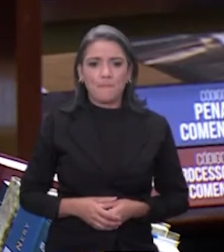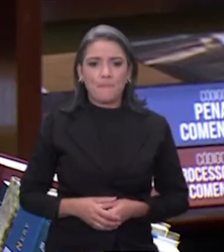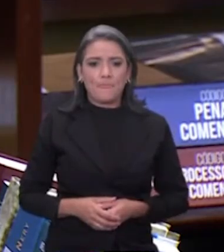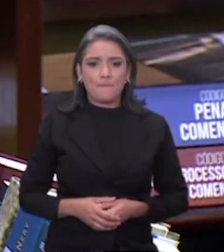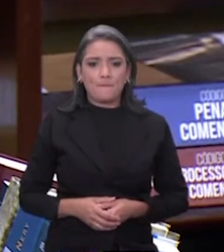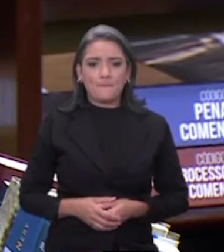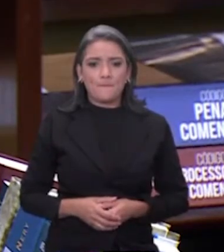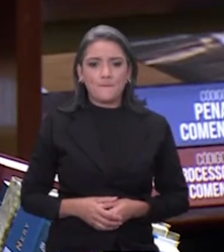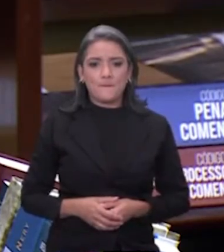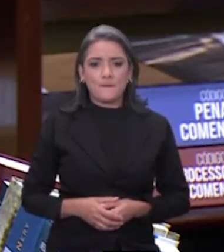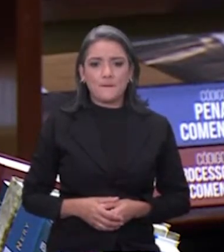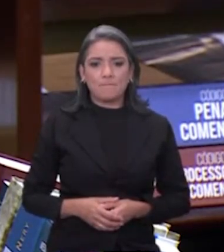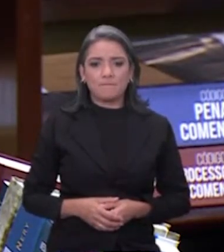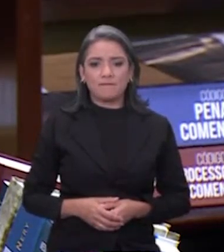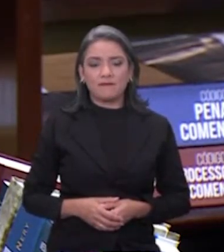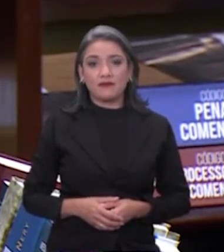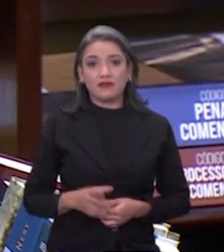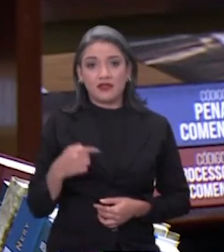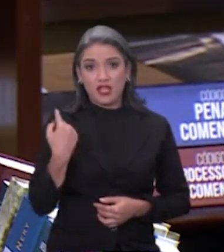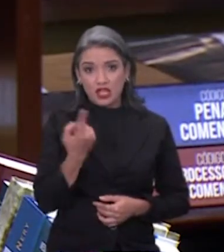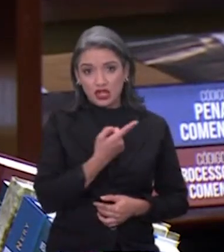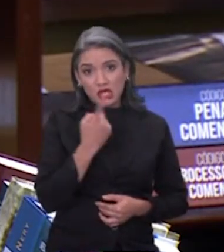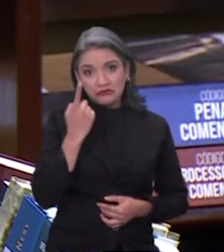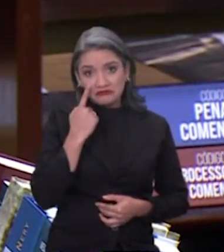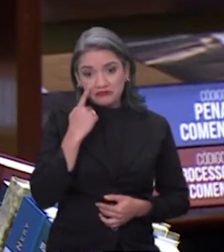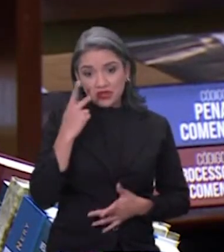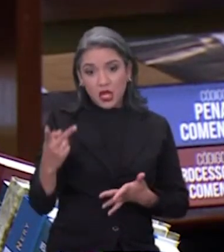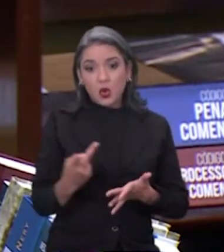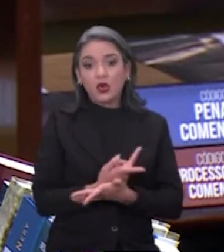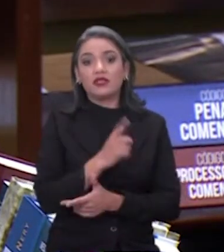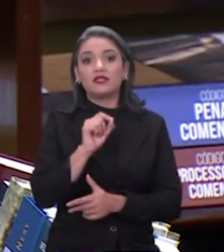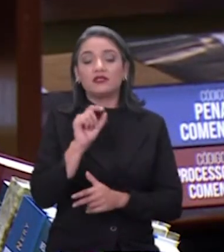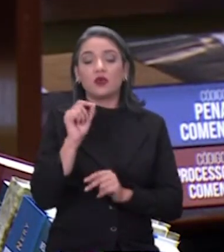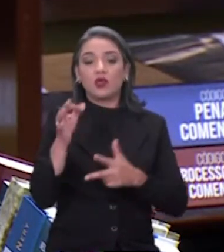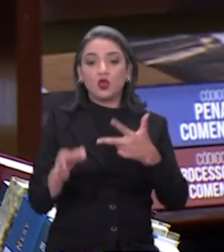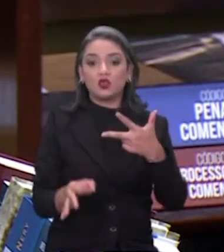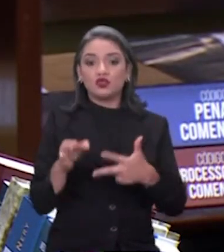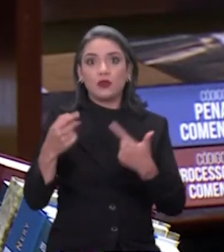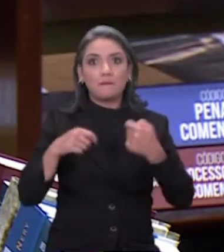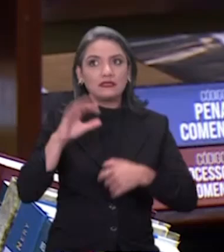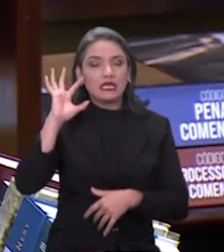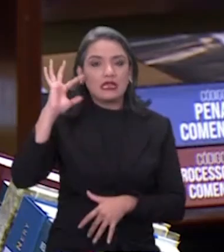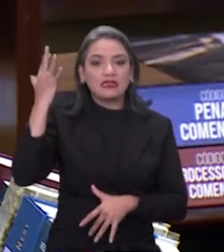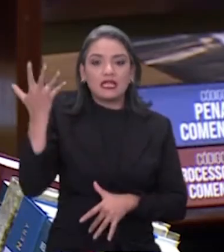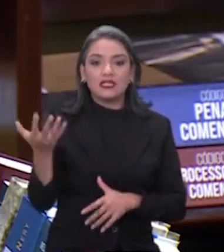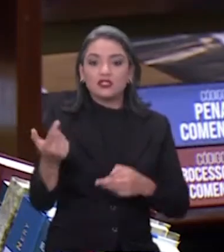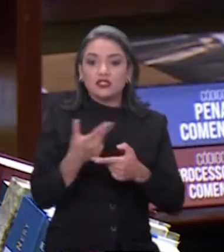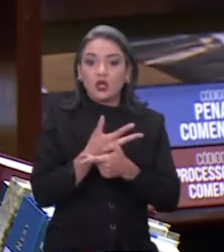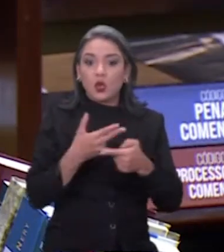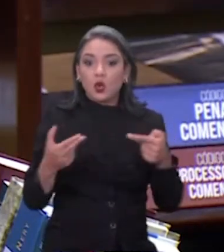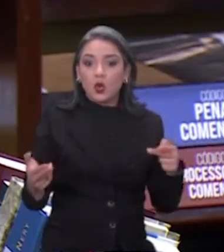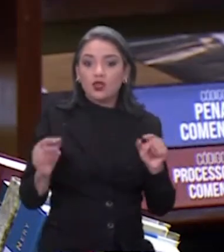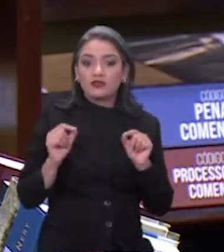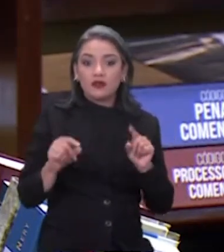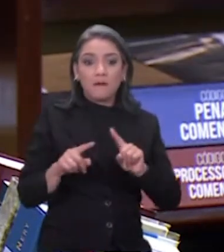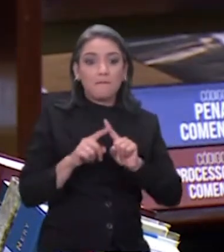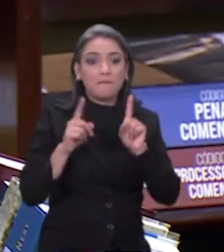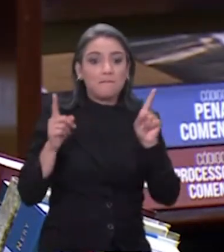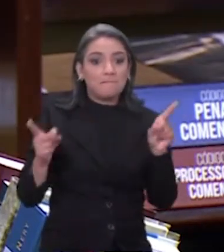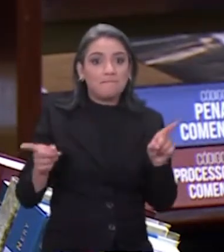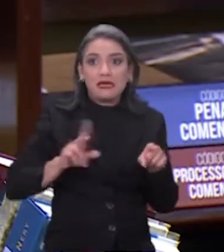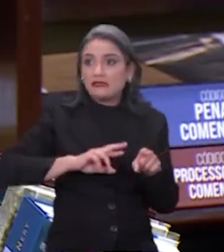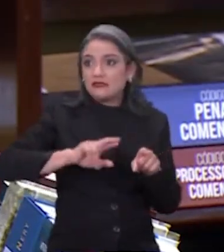Nós assistimos cotidianamente o Poder Judiciário ser instado a decidir questões para as quais não dispõe de